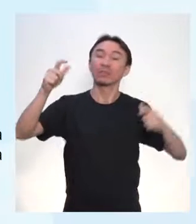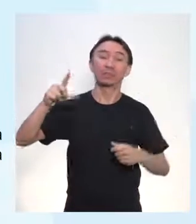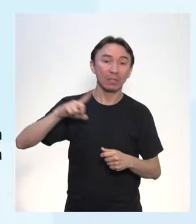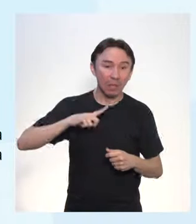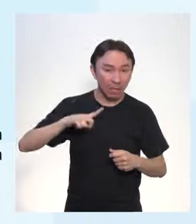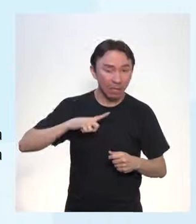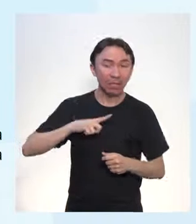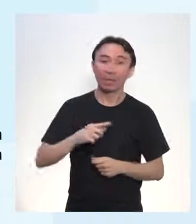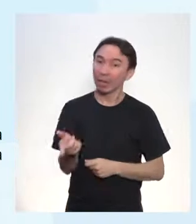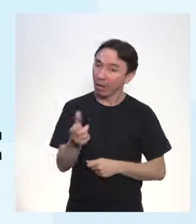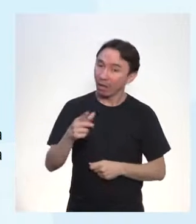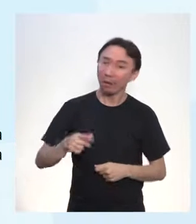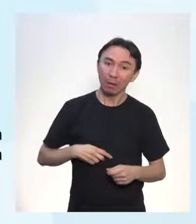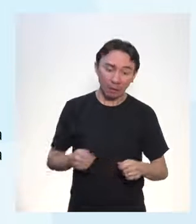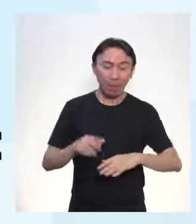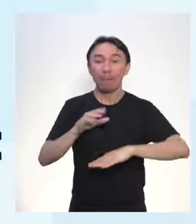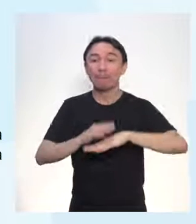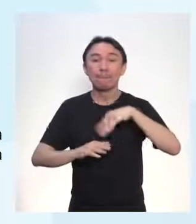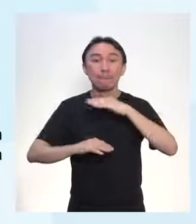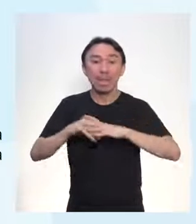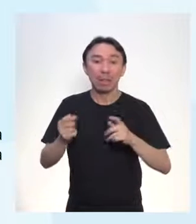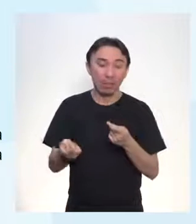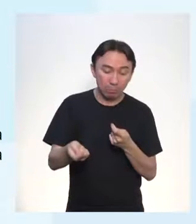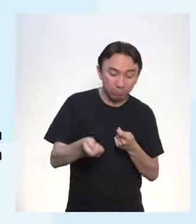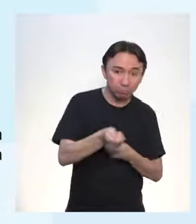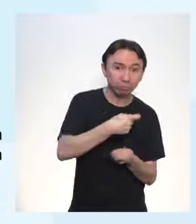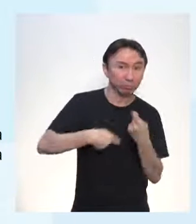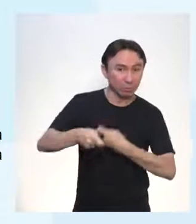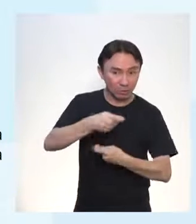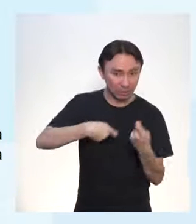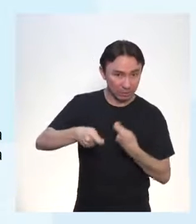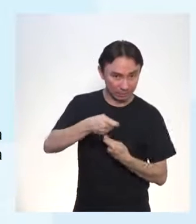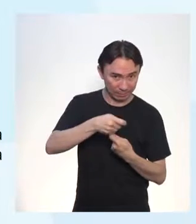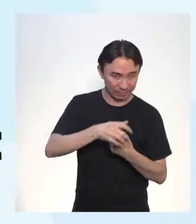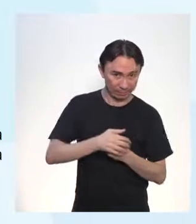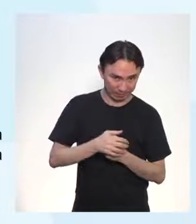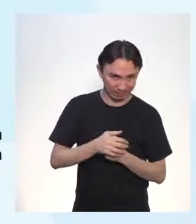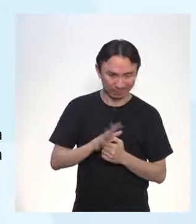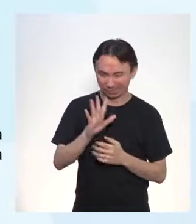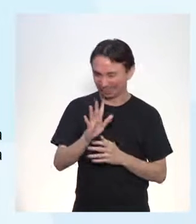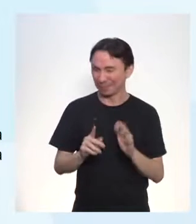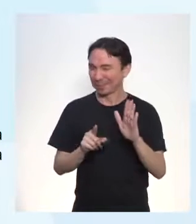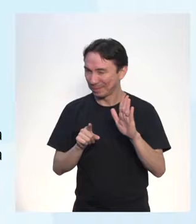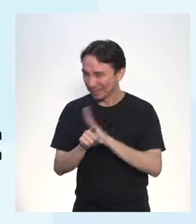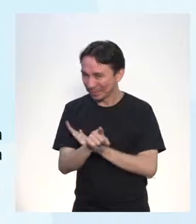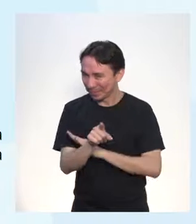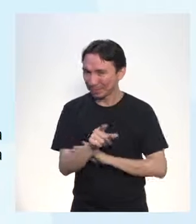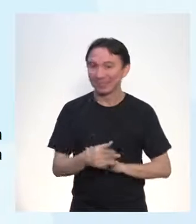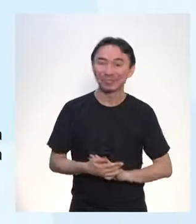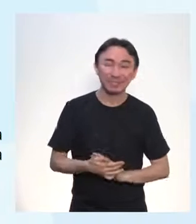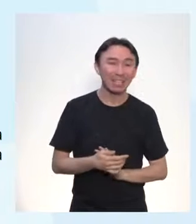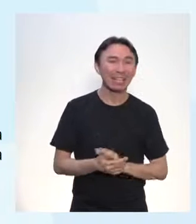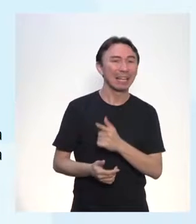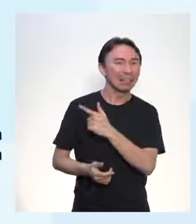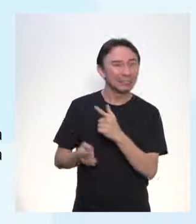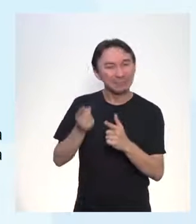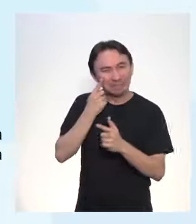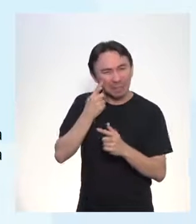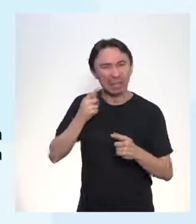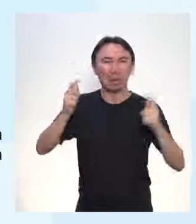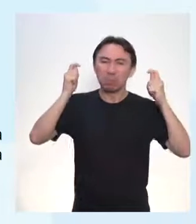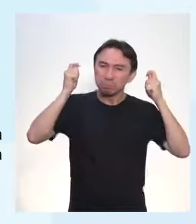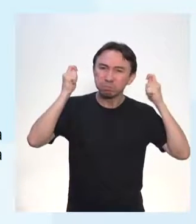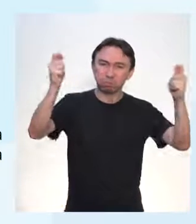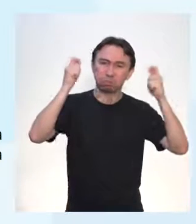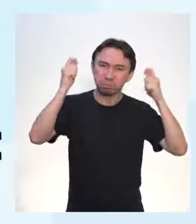práticas mercantilistas. É uma pergunta, né? Eu li errado, Pro. Existe nessa manifestação uma permanência